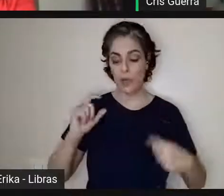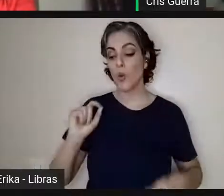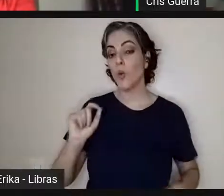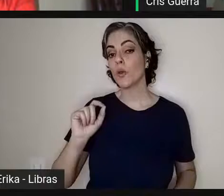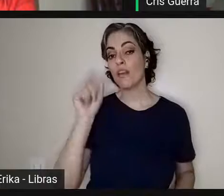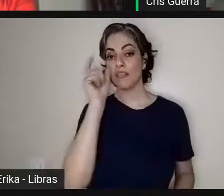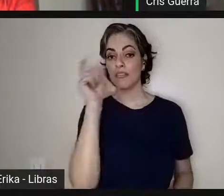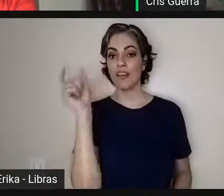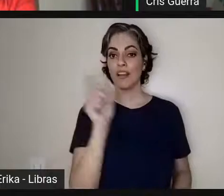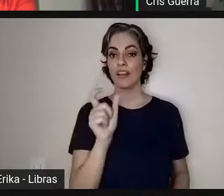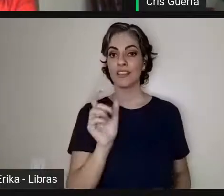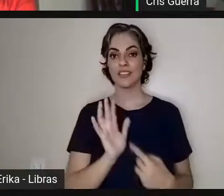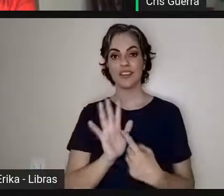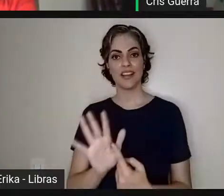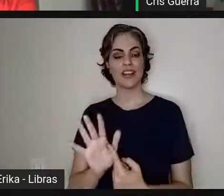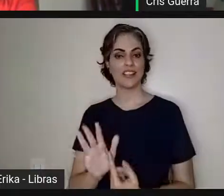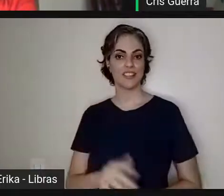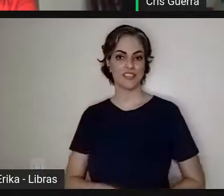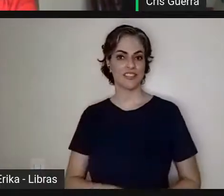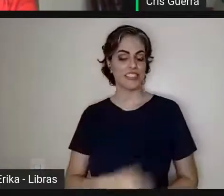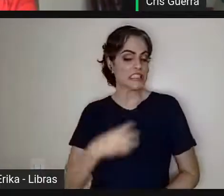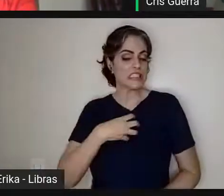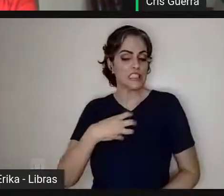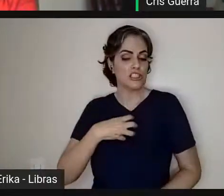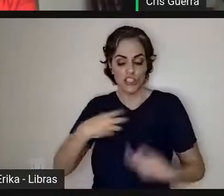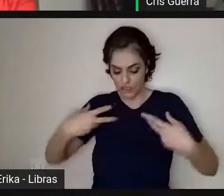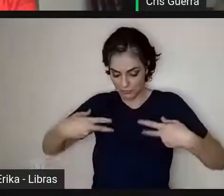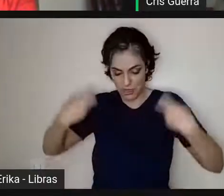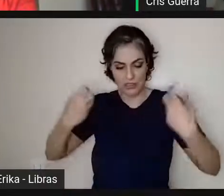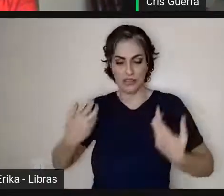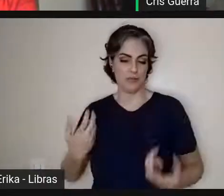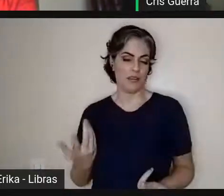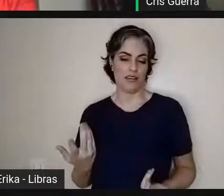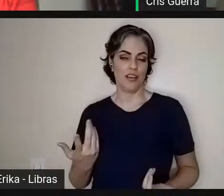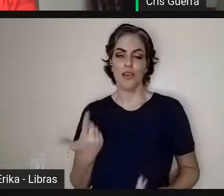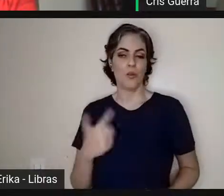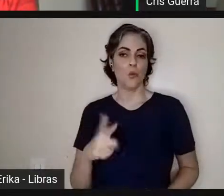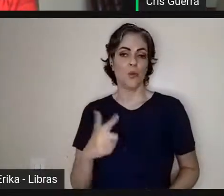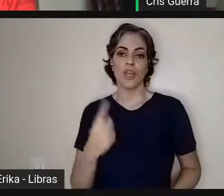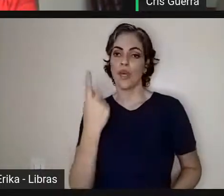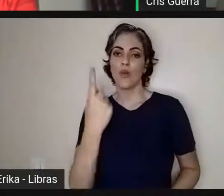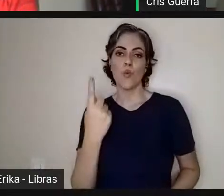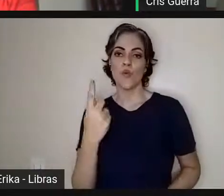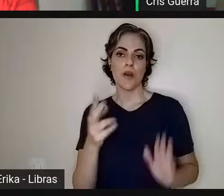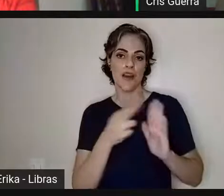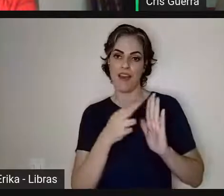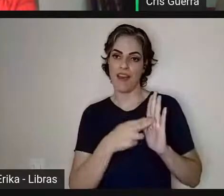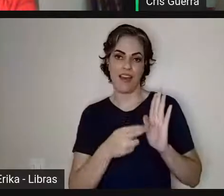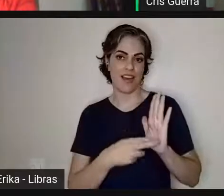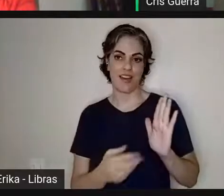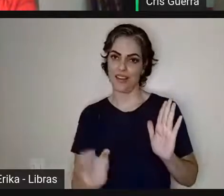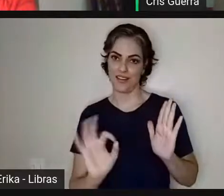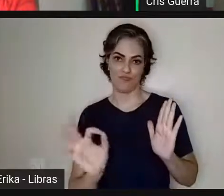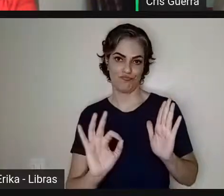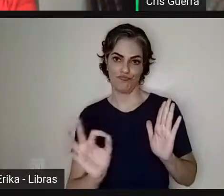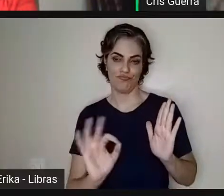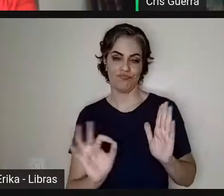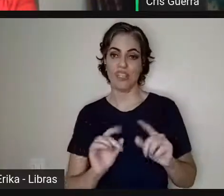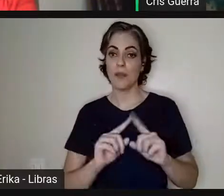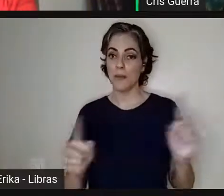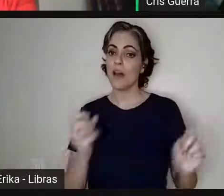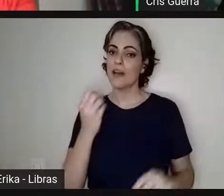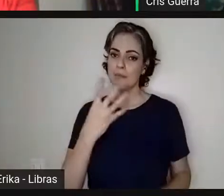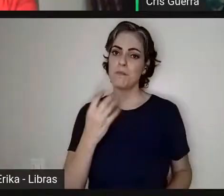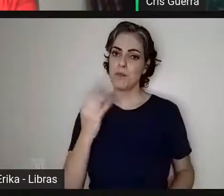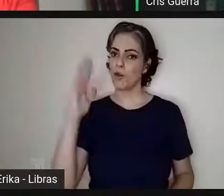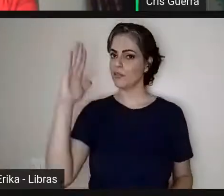lugar. Não é calculado, é sentido, né? Não é uma coisa que... Não existe uma fórmula para isso. Mas eu acho que quanto mais a gente se olha no espelho, quanto mais a